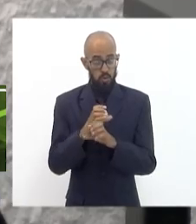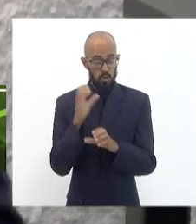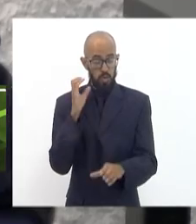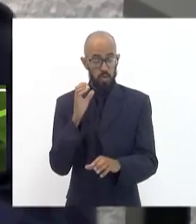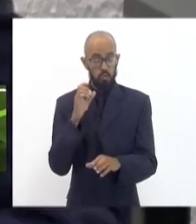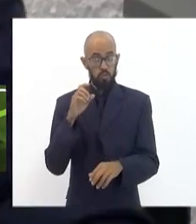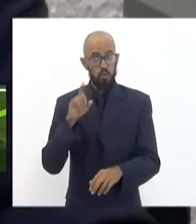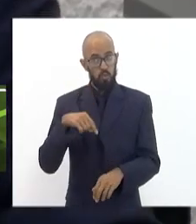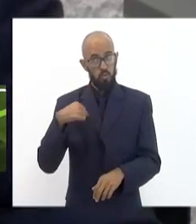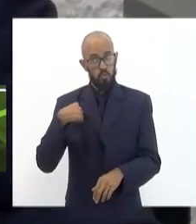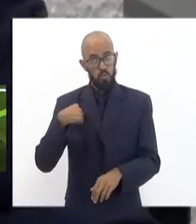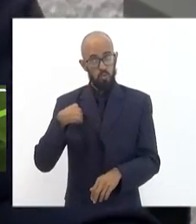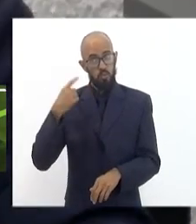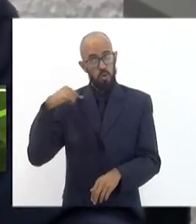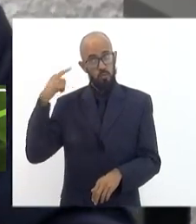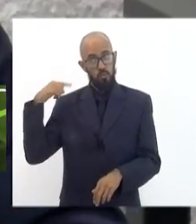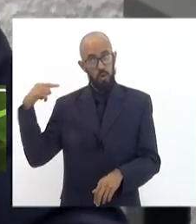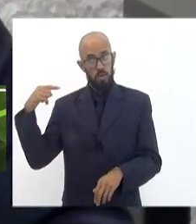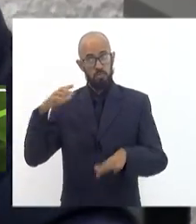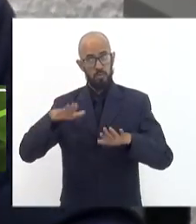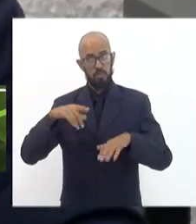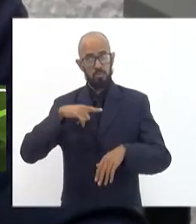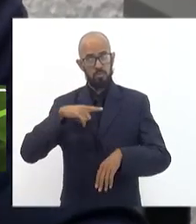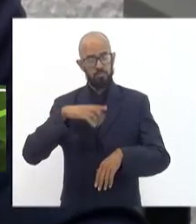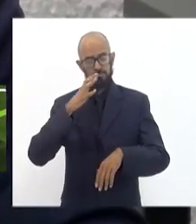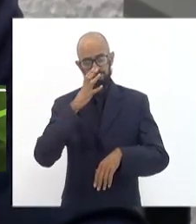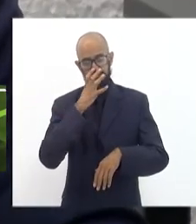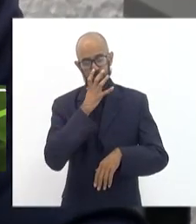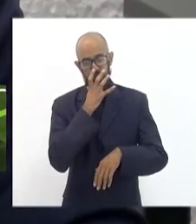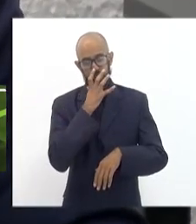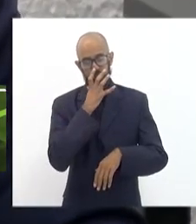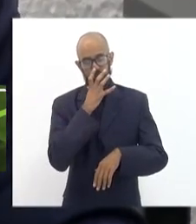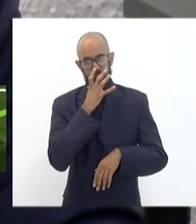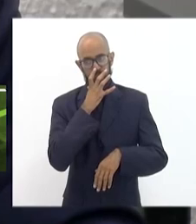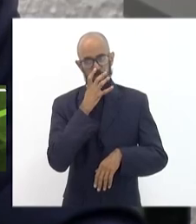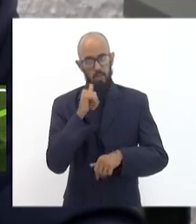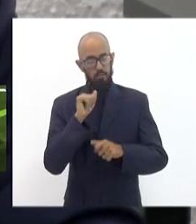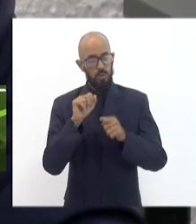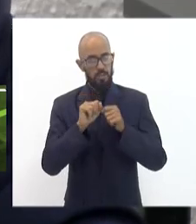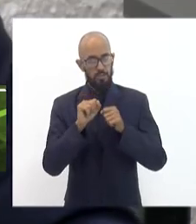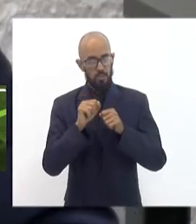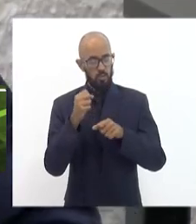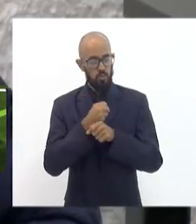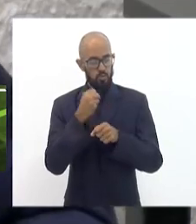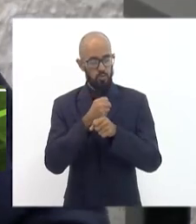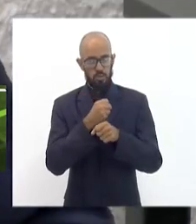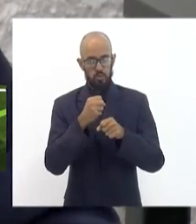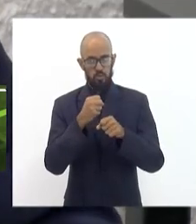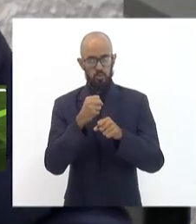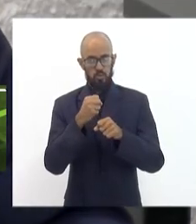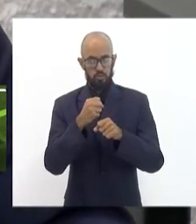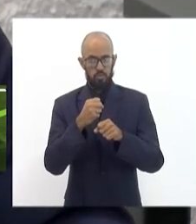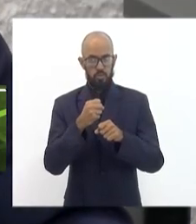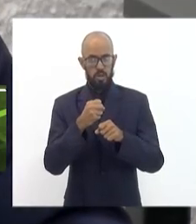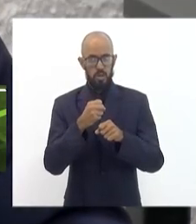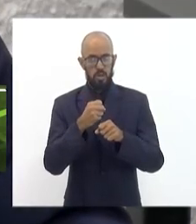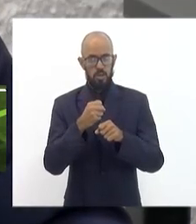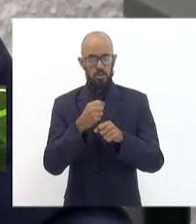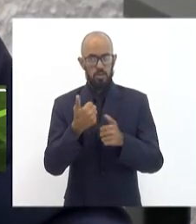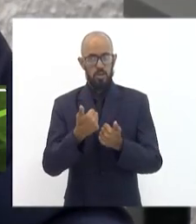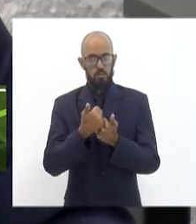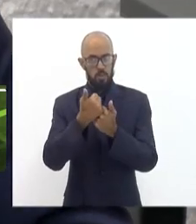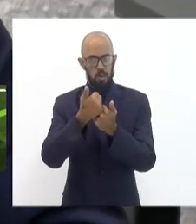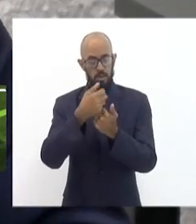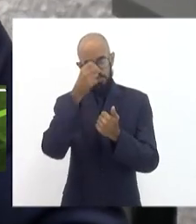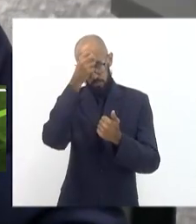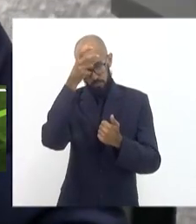eu tenho um apreço muito grande né dê muitos anos tocando abre convivendo com isso a experiência diz a necessidade de se apoiar as prefeituras